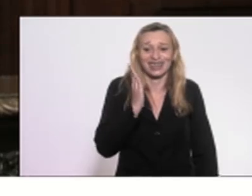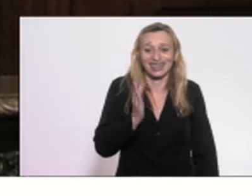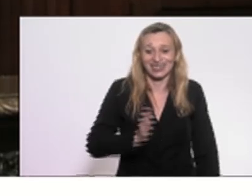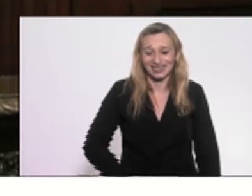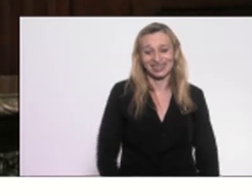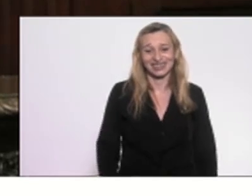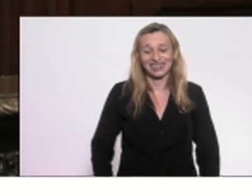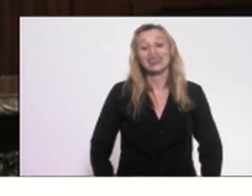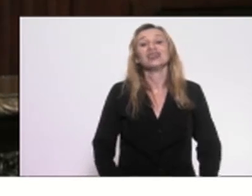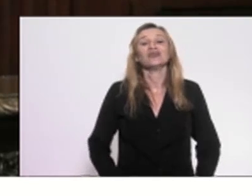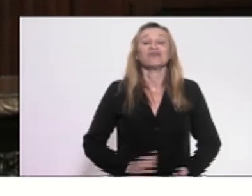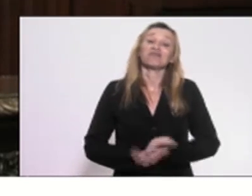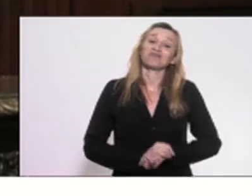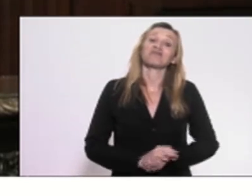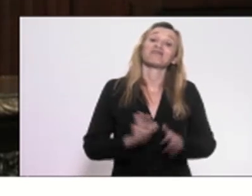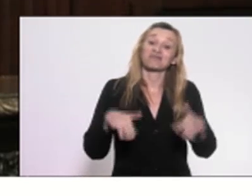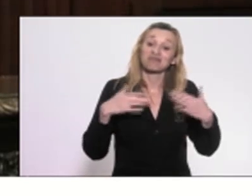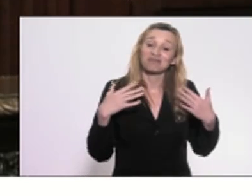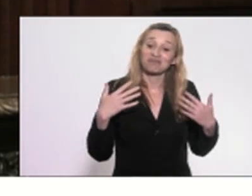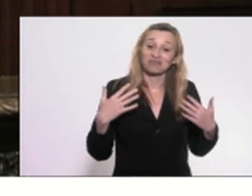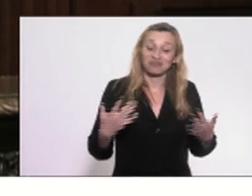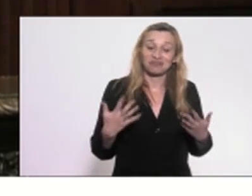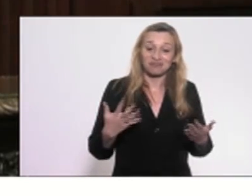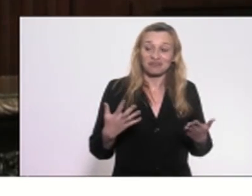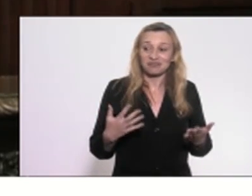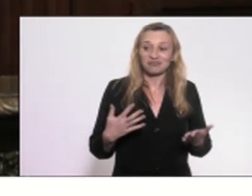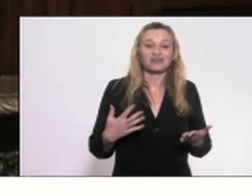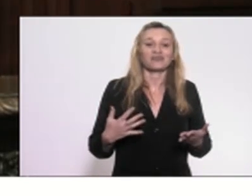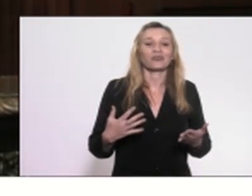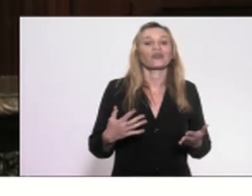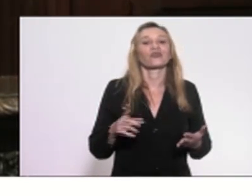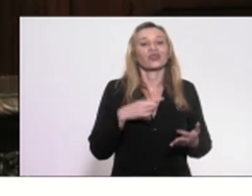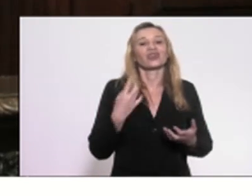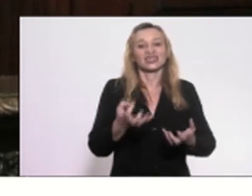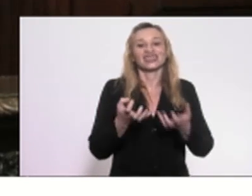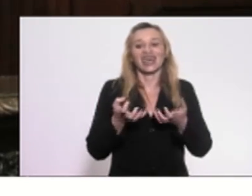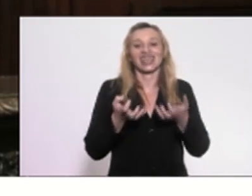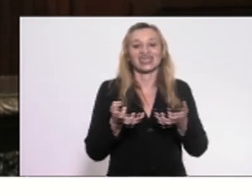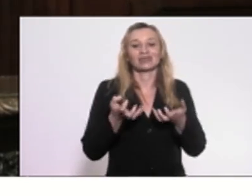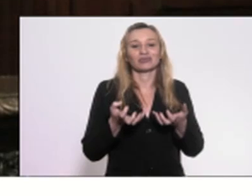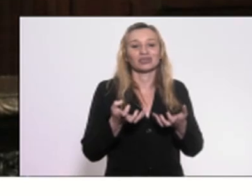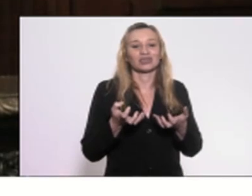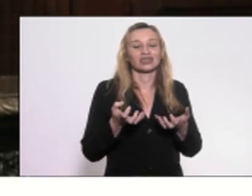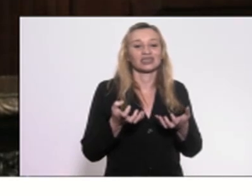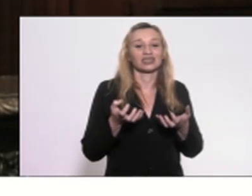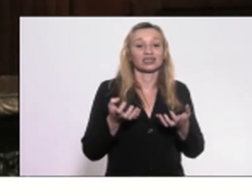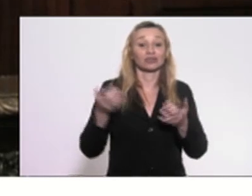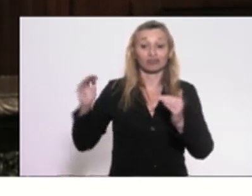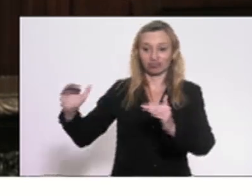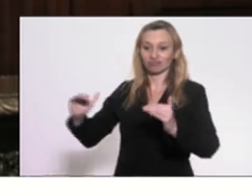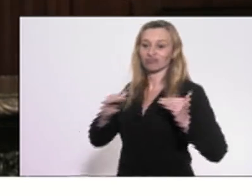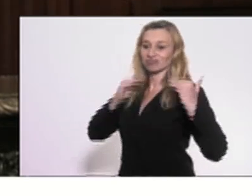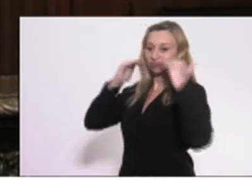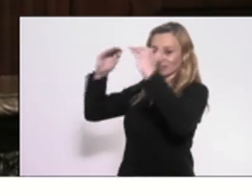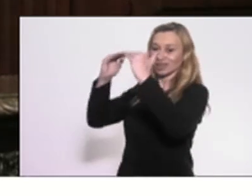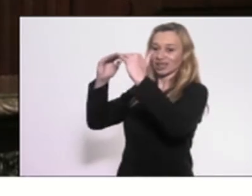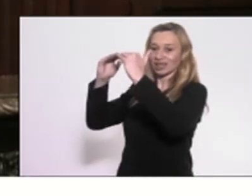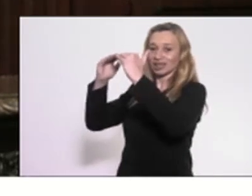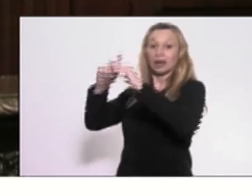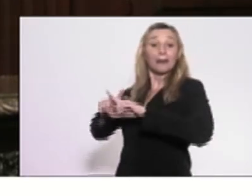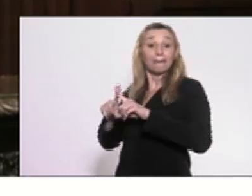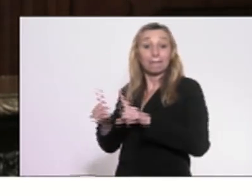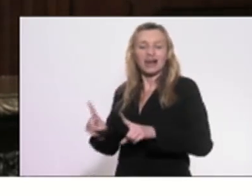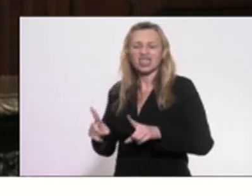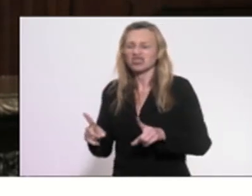disso. É claro que nós queremos a nossa soberania, mas